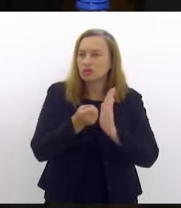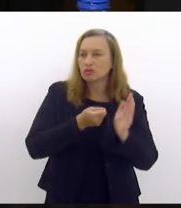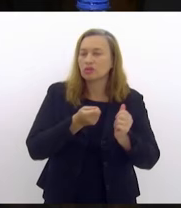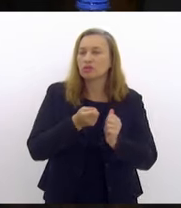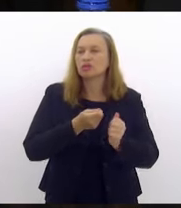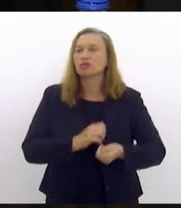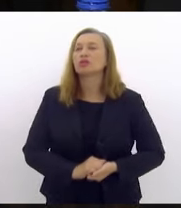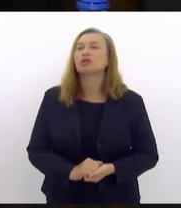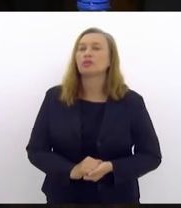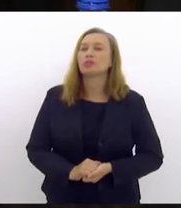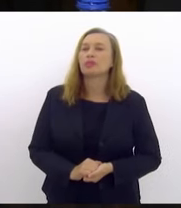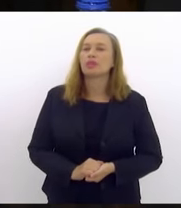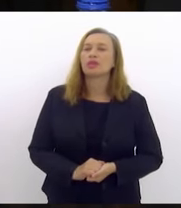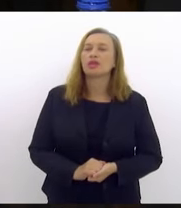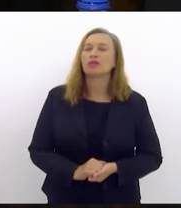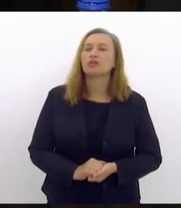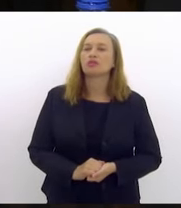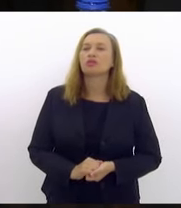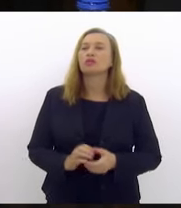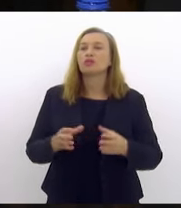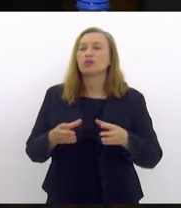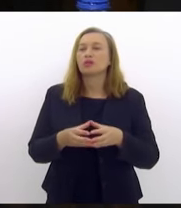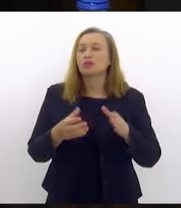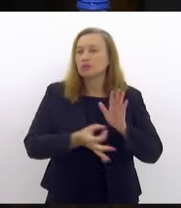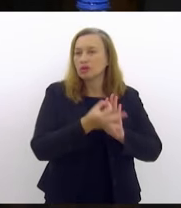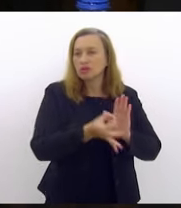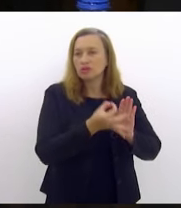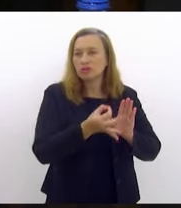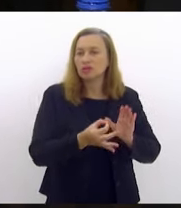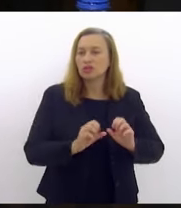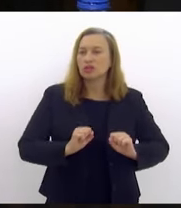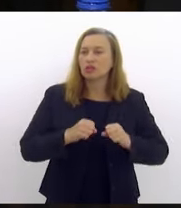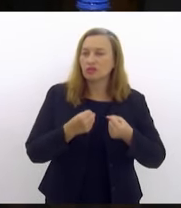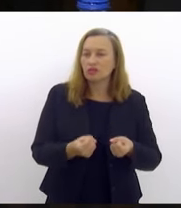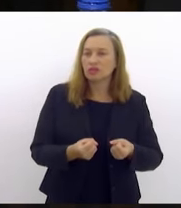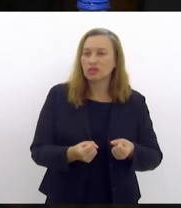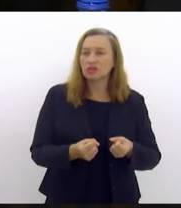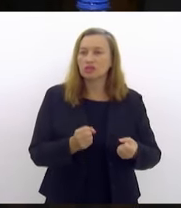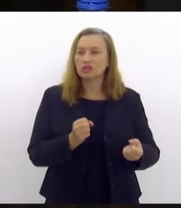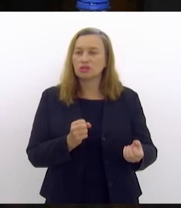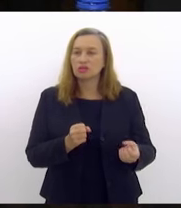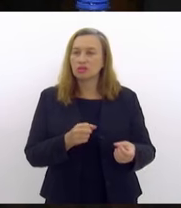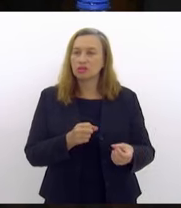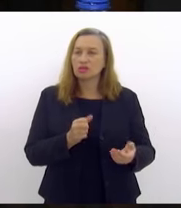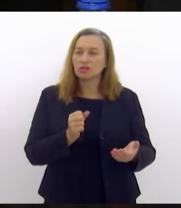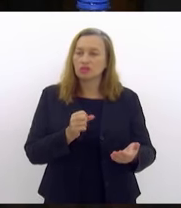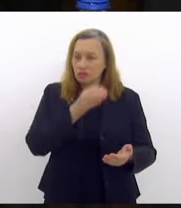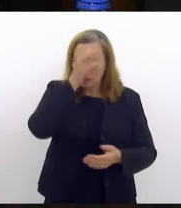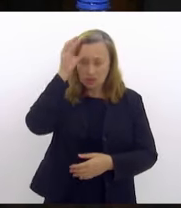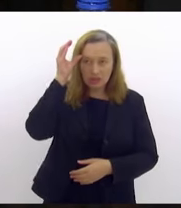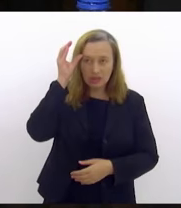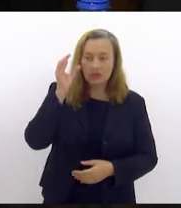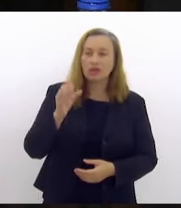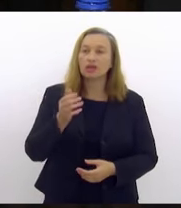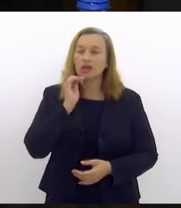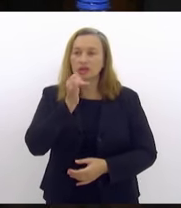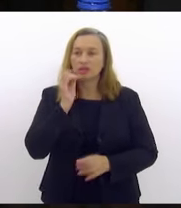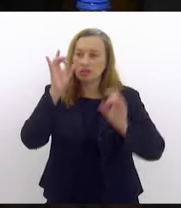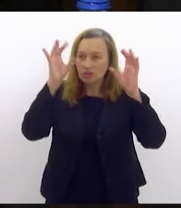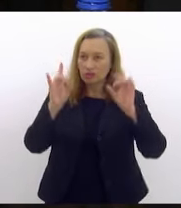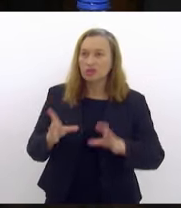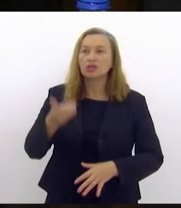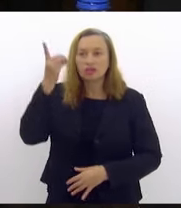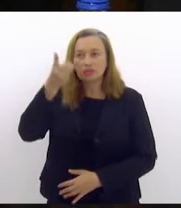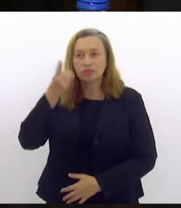e controle. Para emitir parecer pela Comissão de Defesa do Consumidor, a presidência designa relatoria especial a